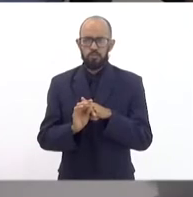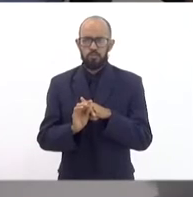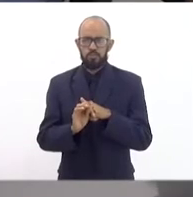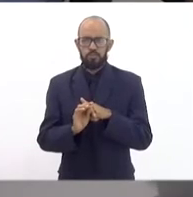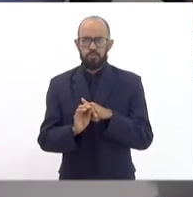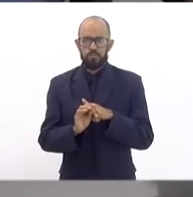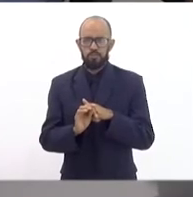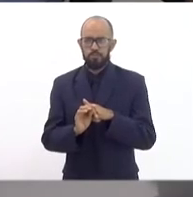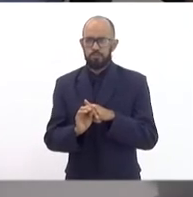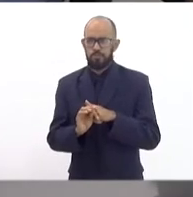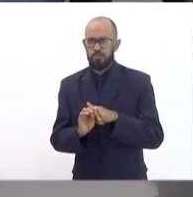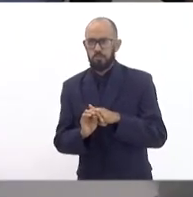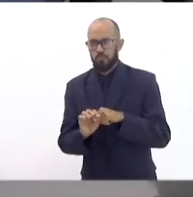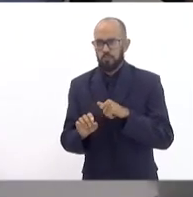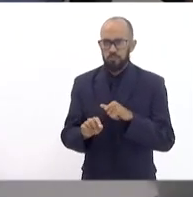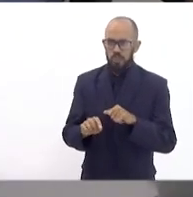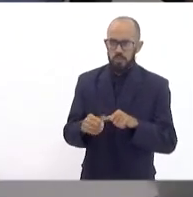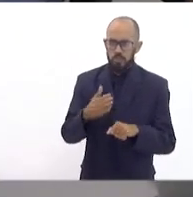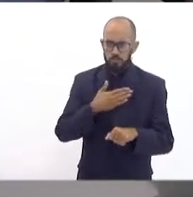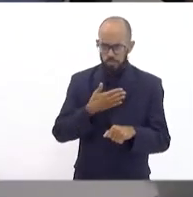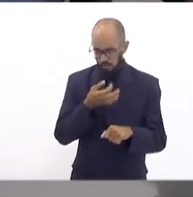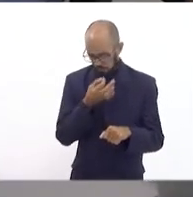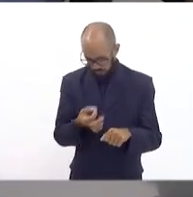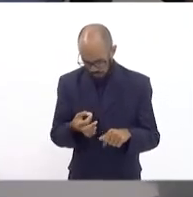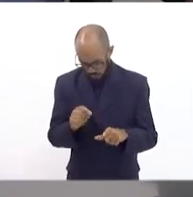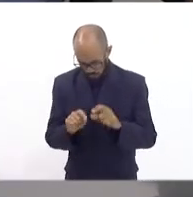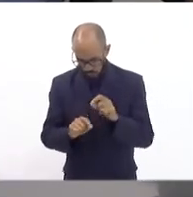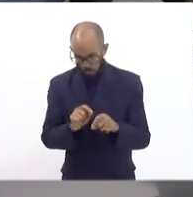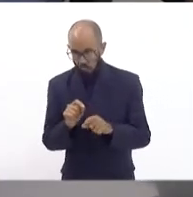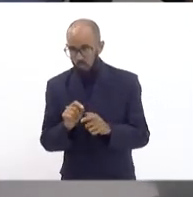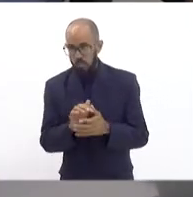que é um estudo técnico, no meu ponto de vista,